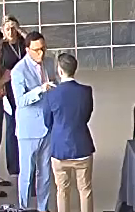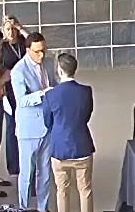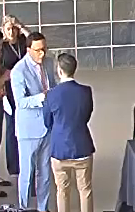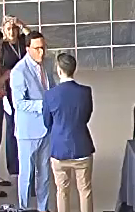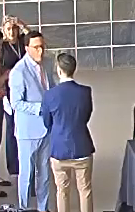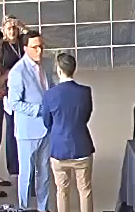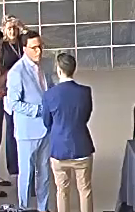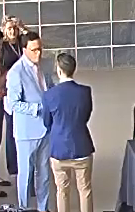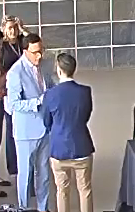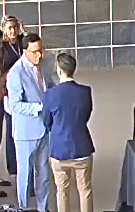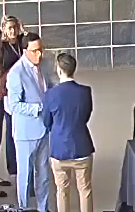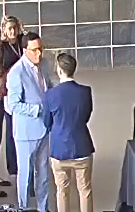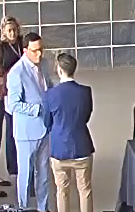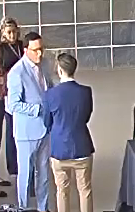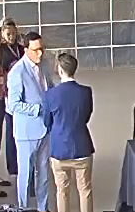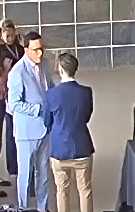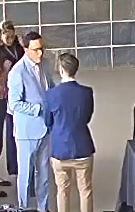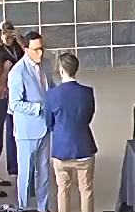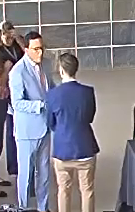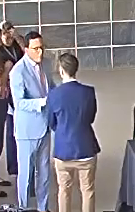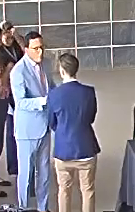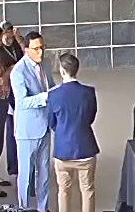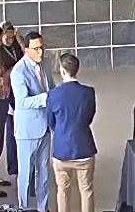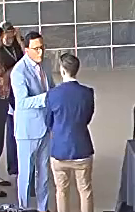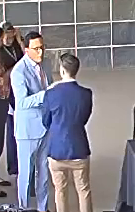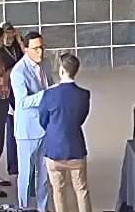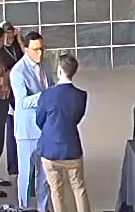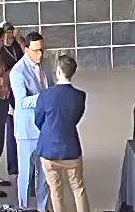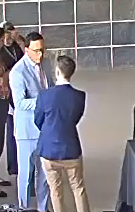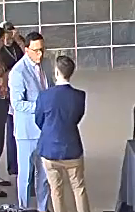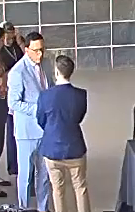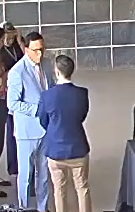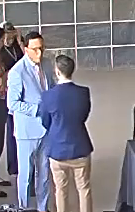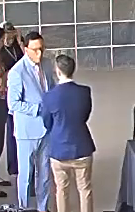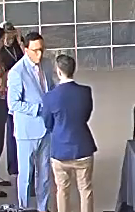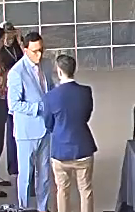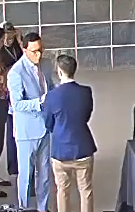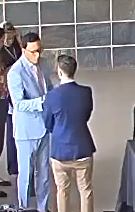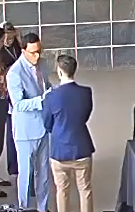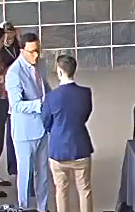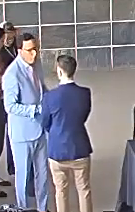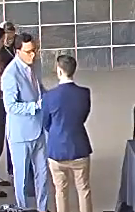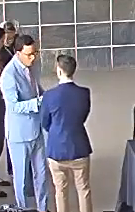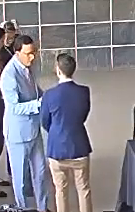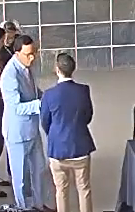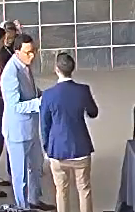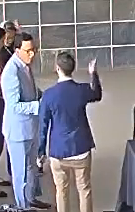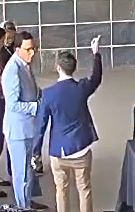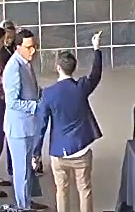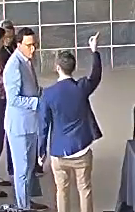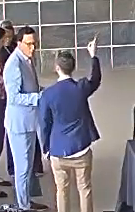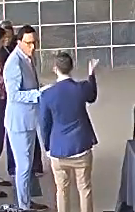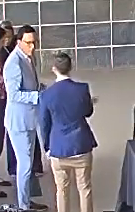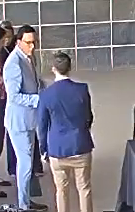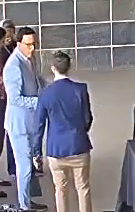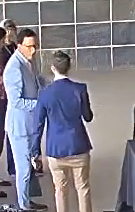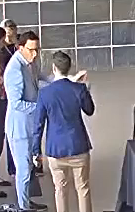Estão reabertos os trabalhos. A presidência, nos termos do parágrafo 1º do